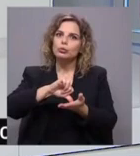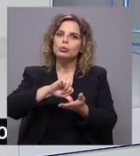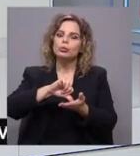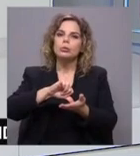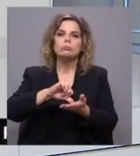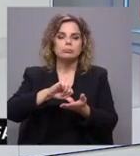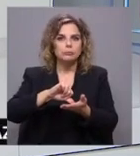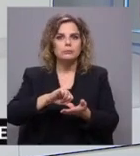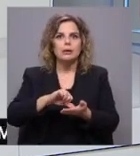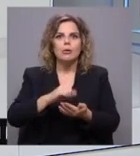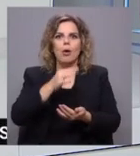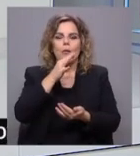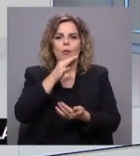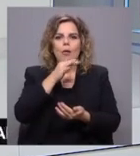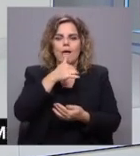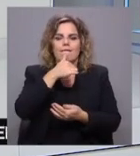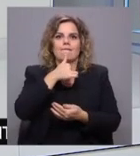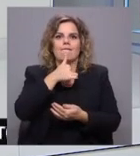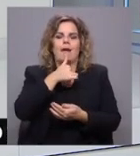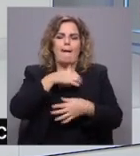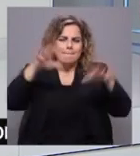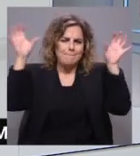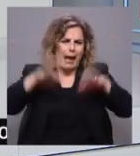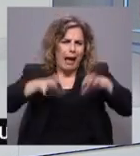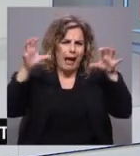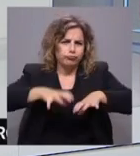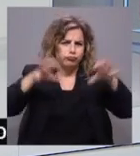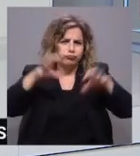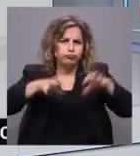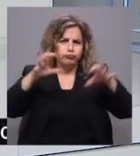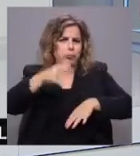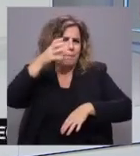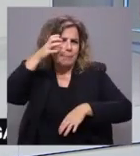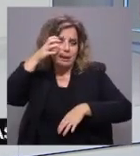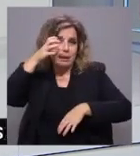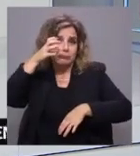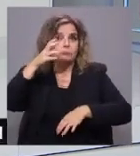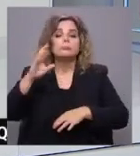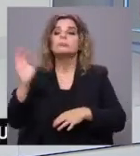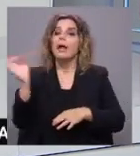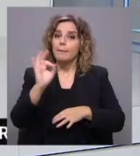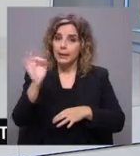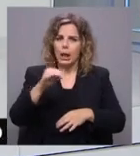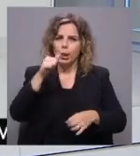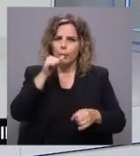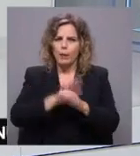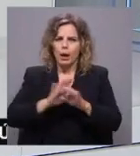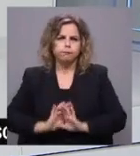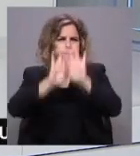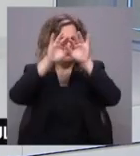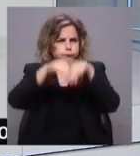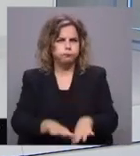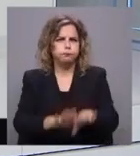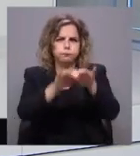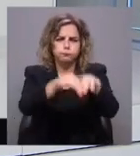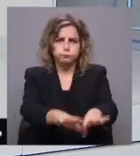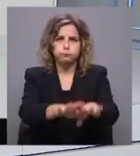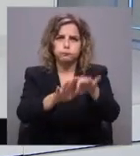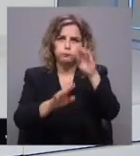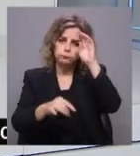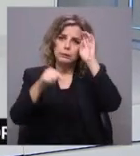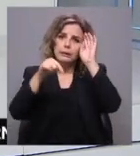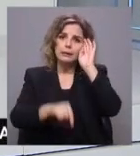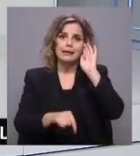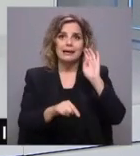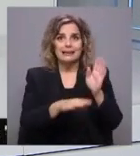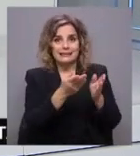avisos vermelhos para a precipitação. Temos também aviso amarelo de agitação marítima para a costa ocidental, a sul do Cabo Raso